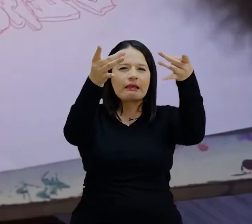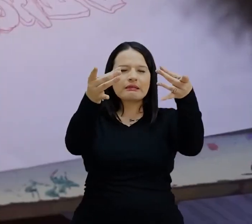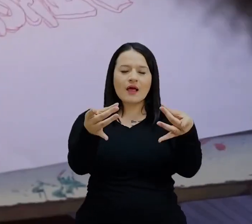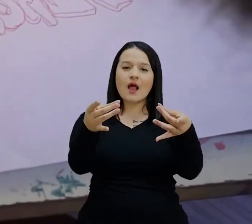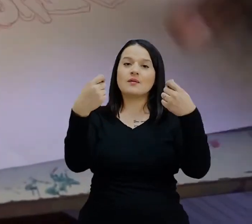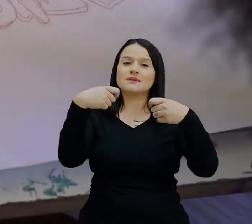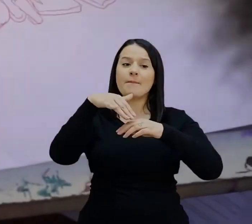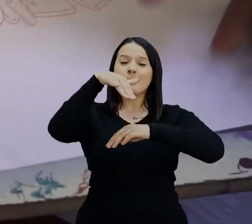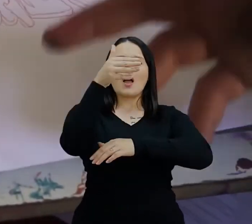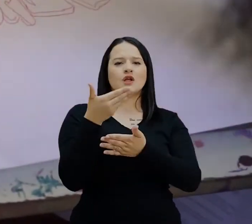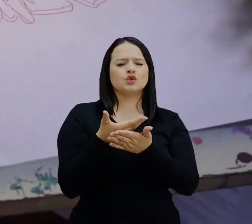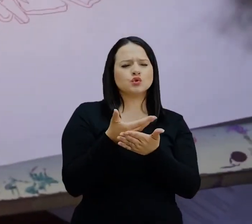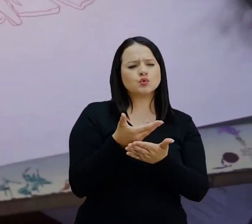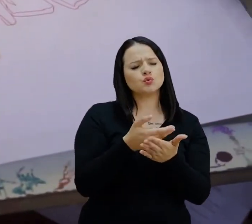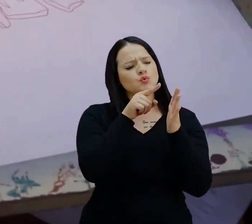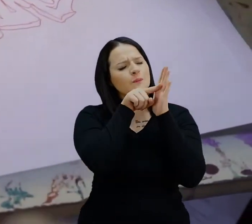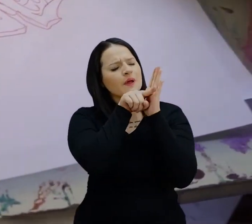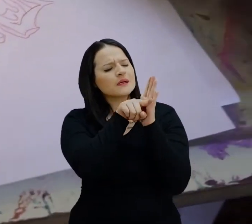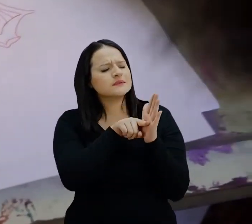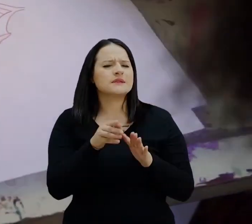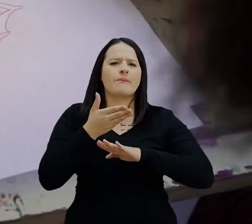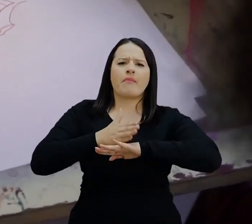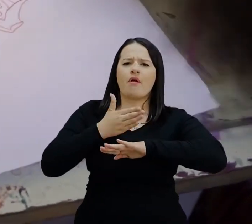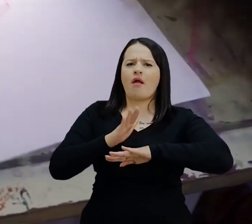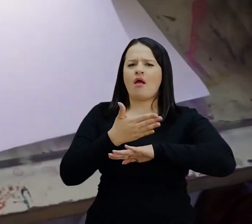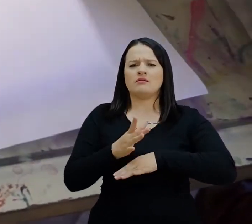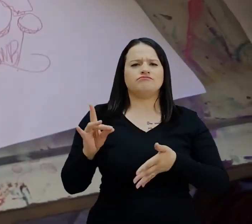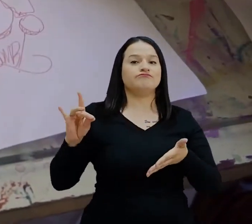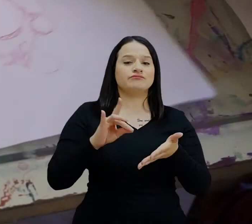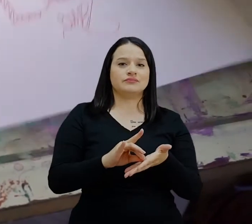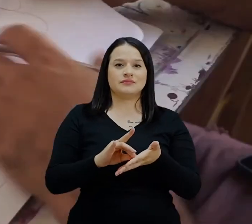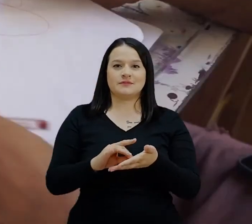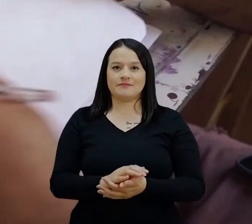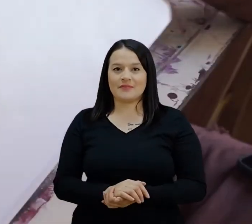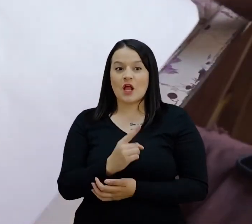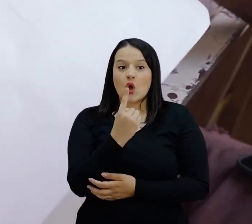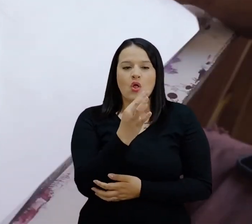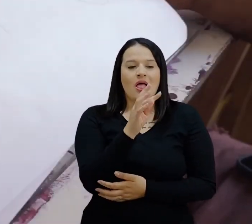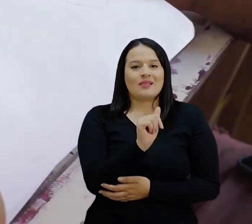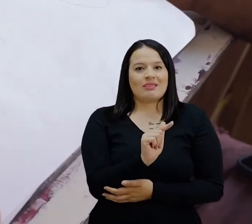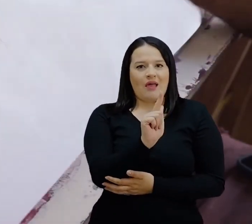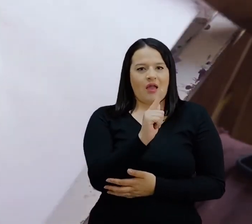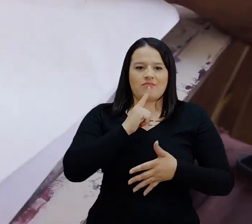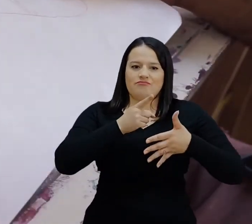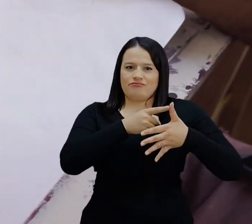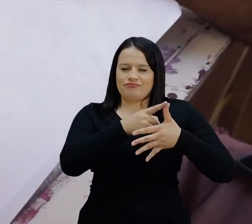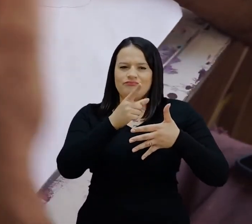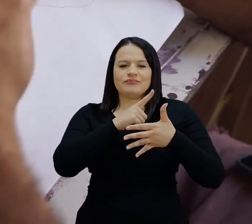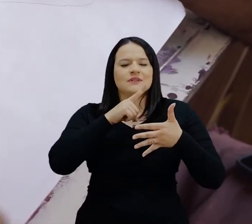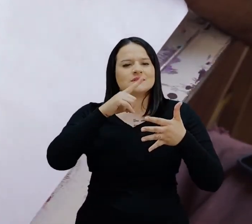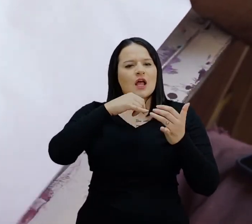cores. O Wild Style exige um pouco mais de estudo, de pesquisa, de prática, né, que está fazendo. Então, da tag é uma letra